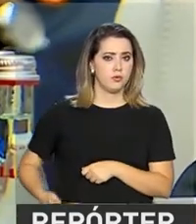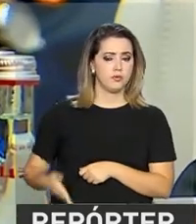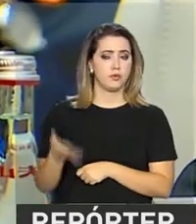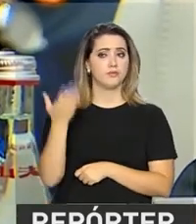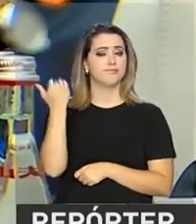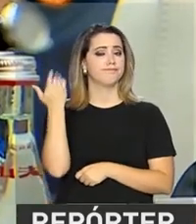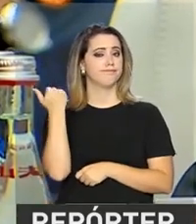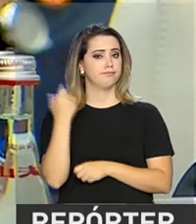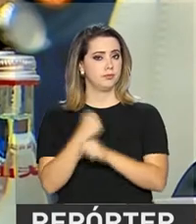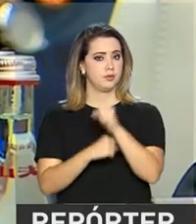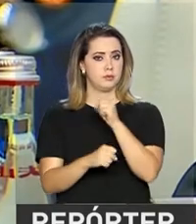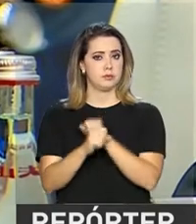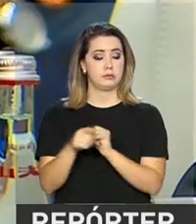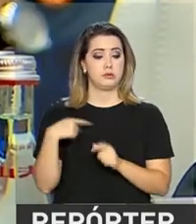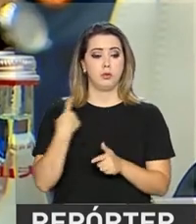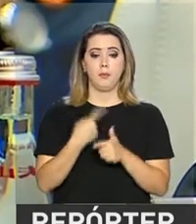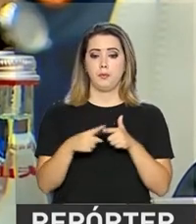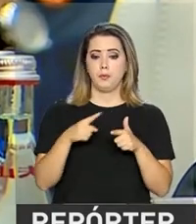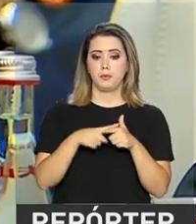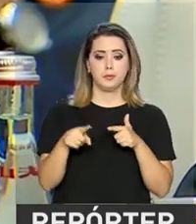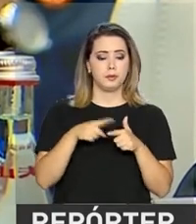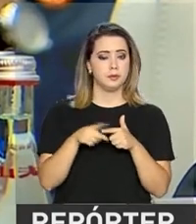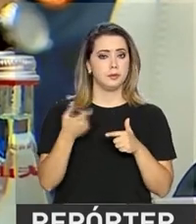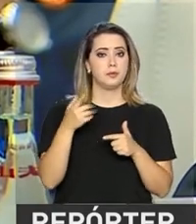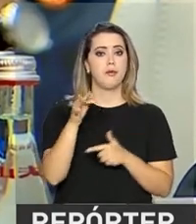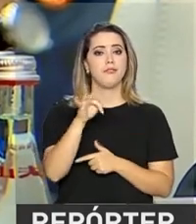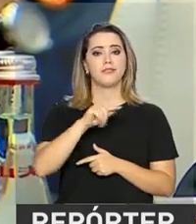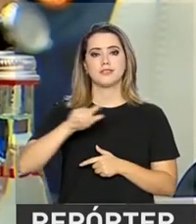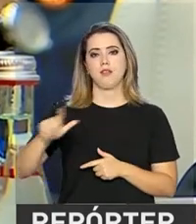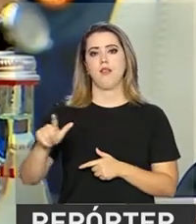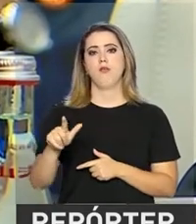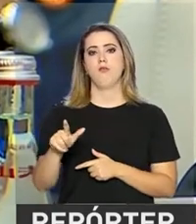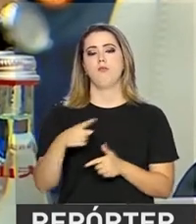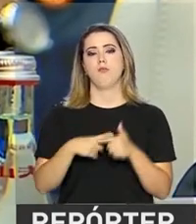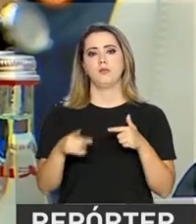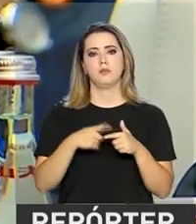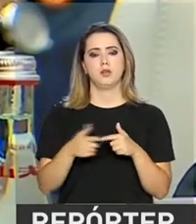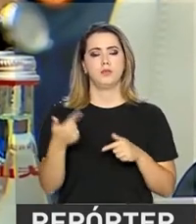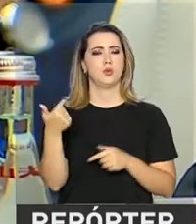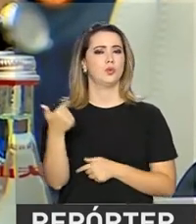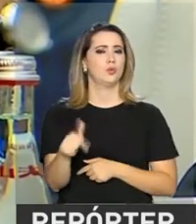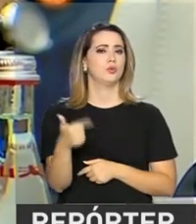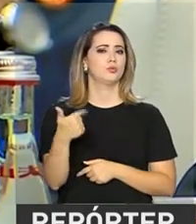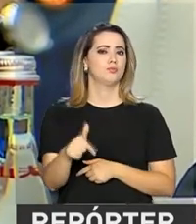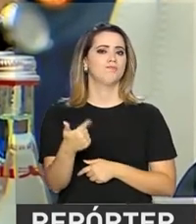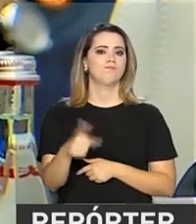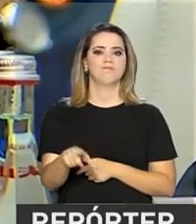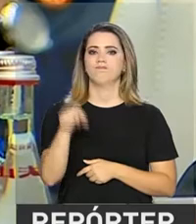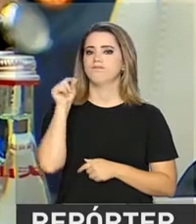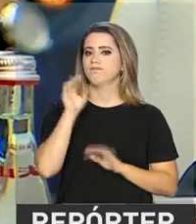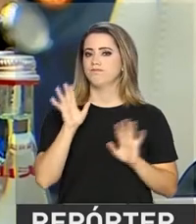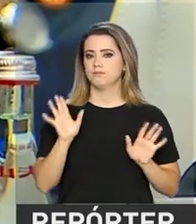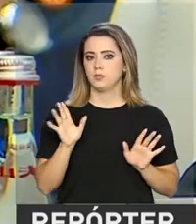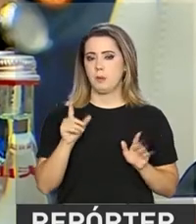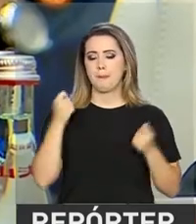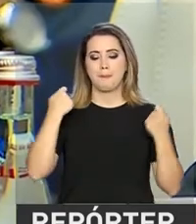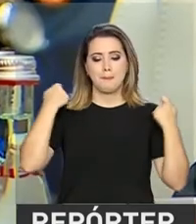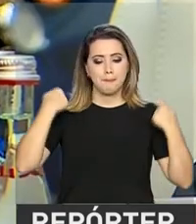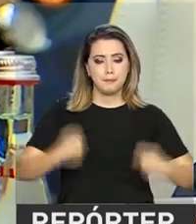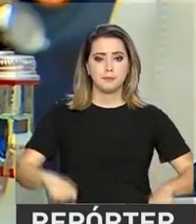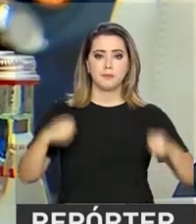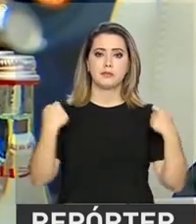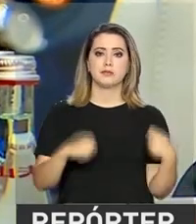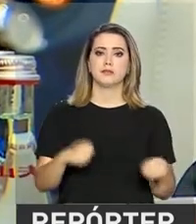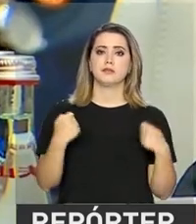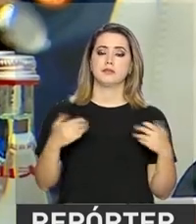que tínhamos diante de nós era de natureza fiscal. Não havia alternativa. Era necessário